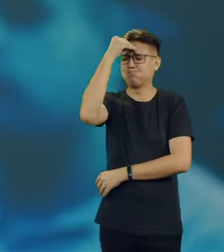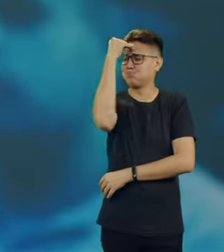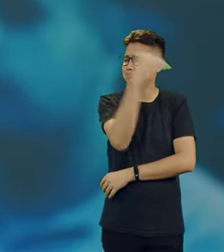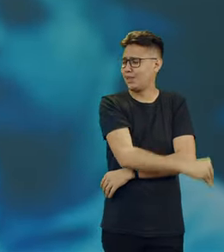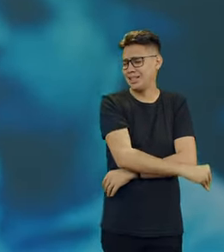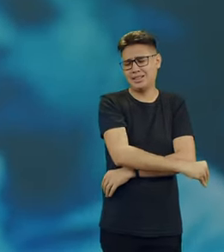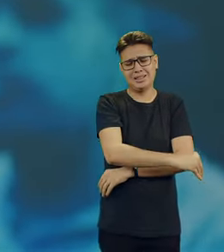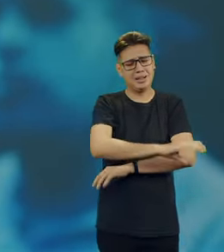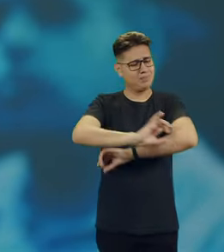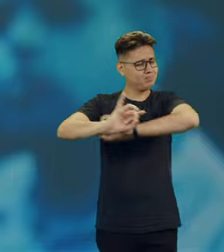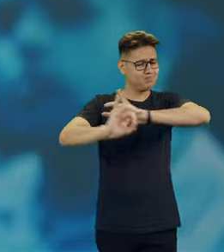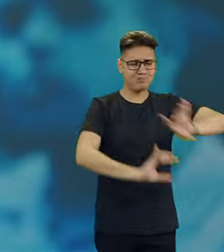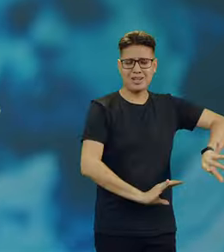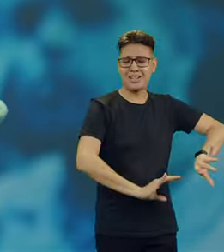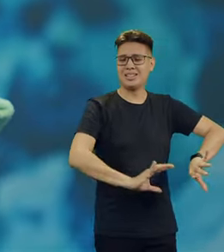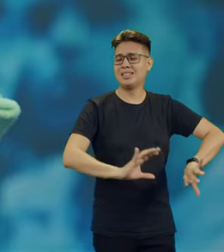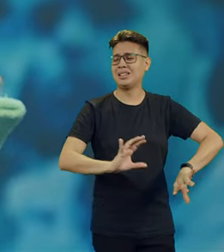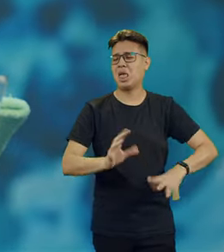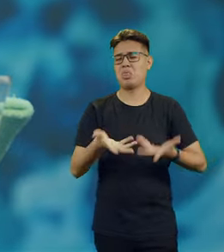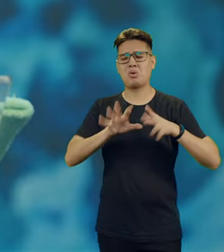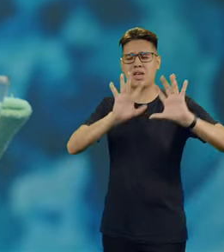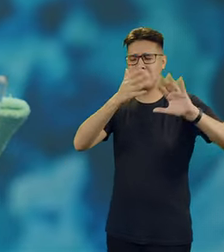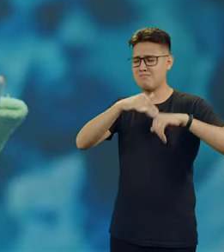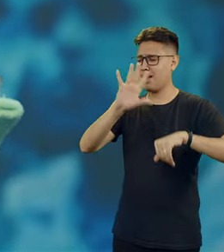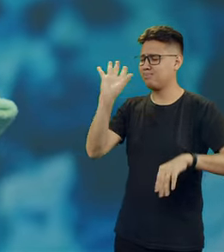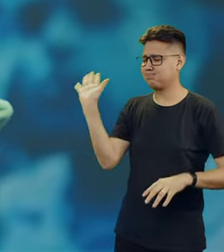a espada e desistir.